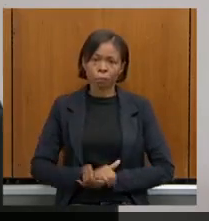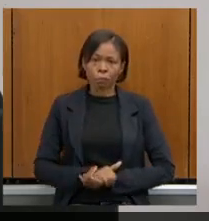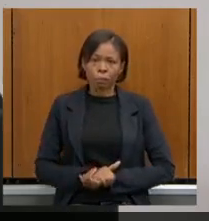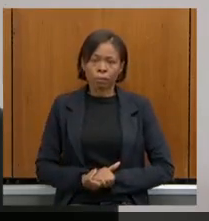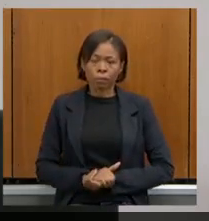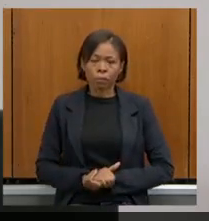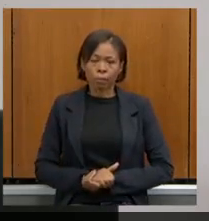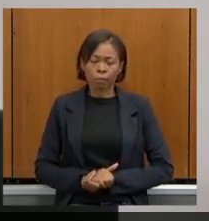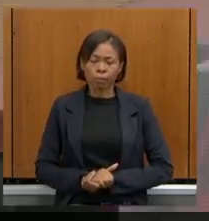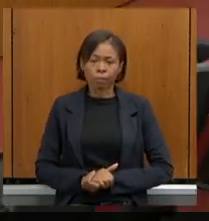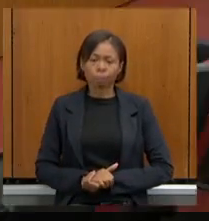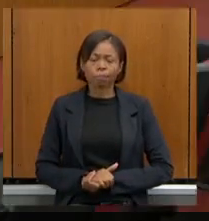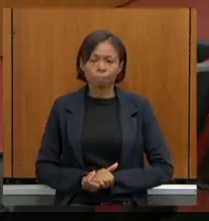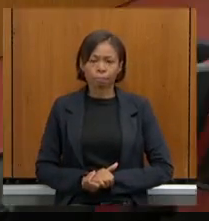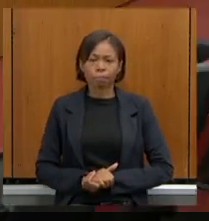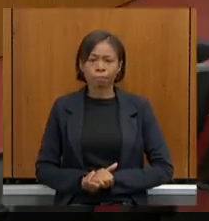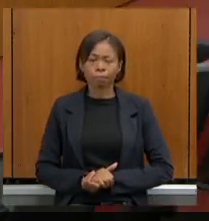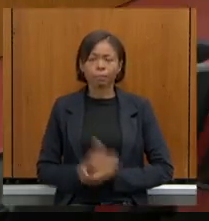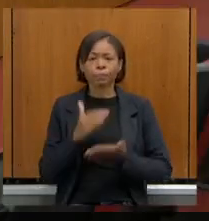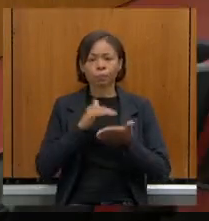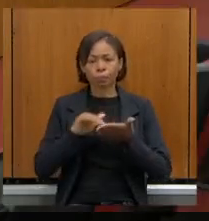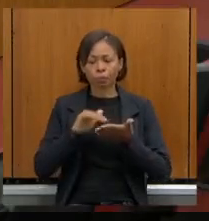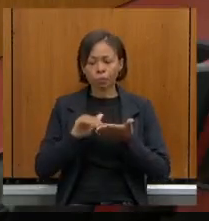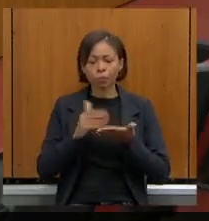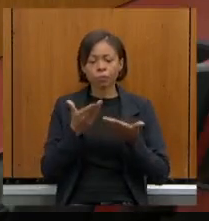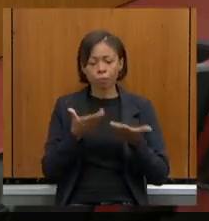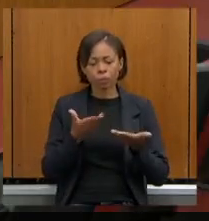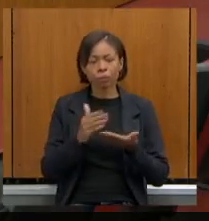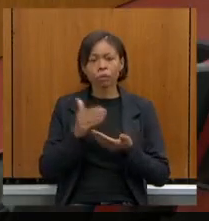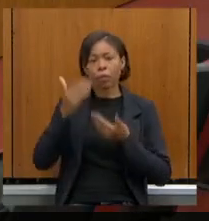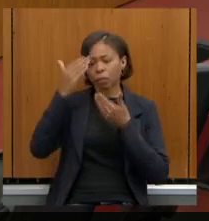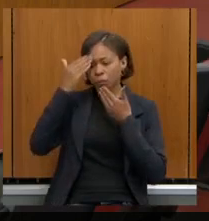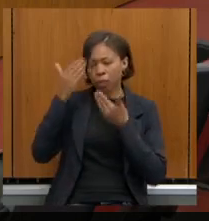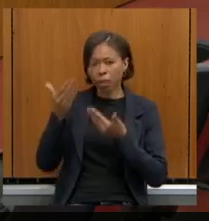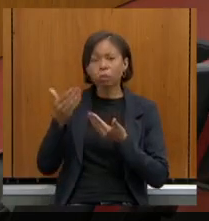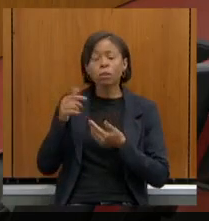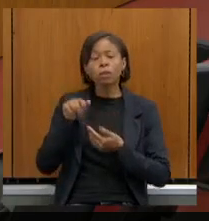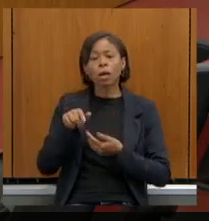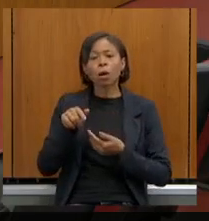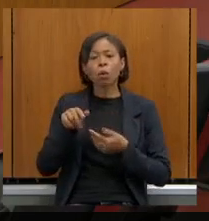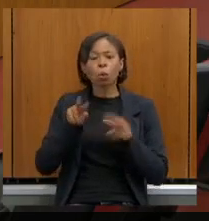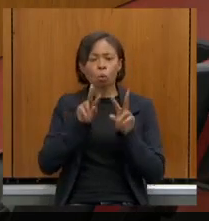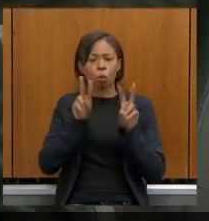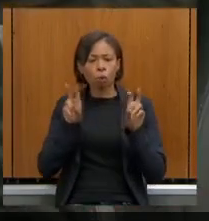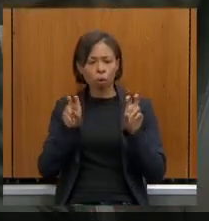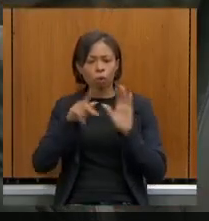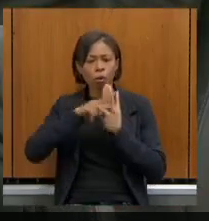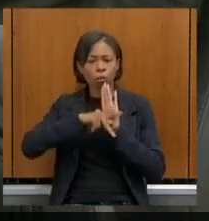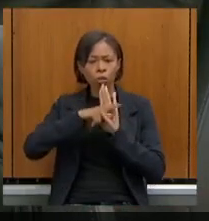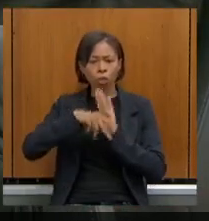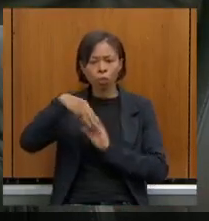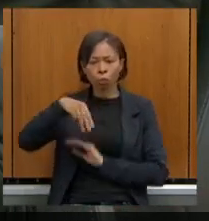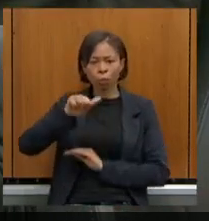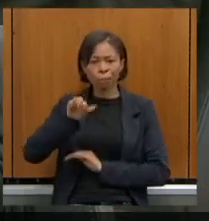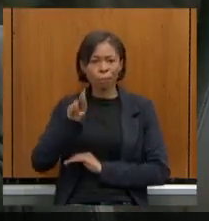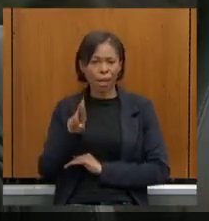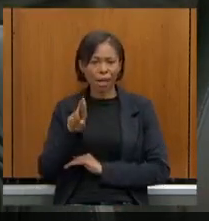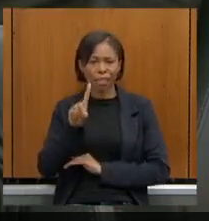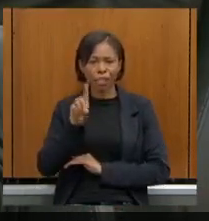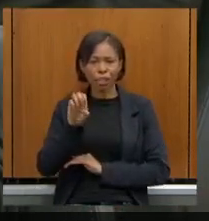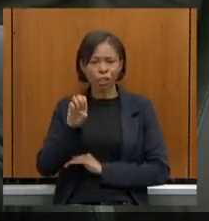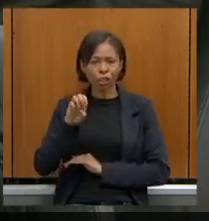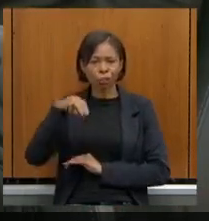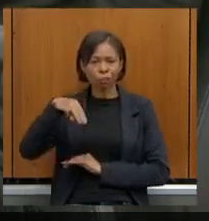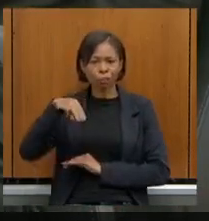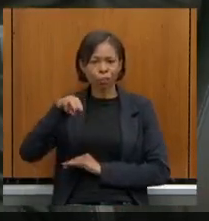obrigado deputado Bartô o Mar de Minas tem uma importância econômica singular para a